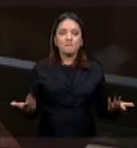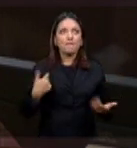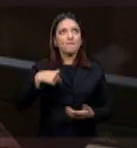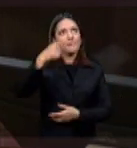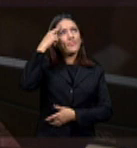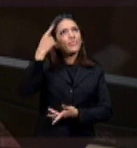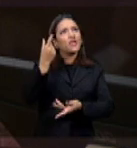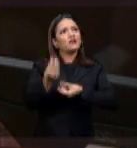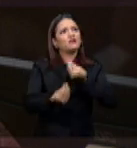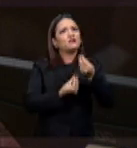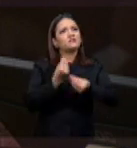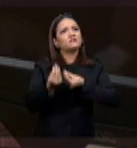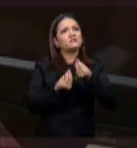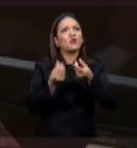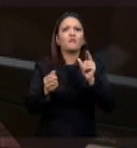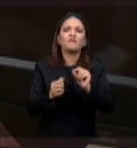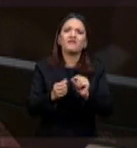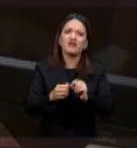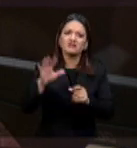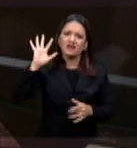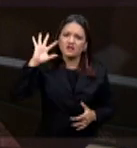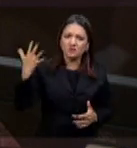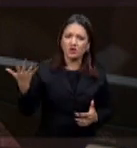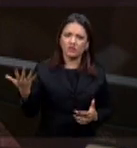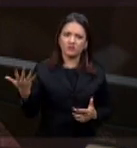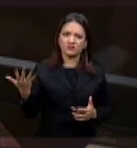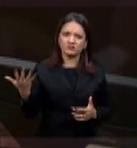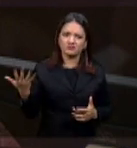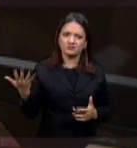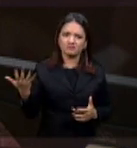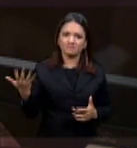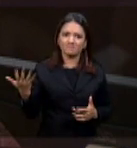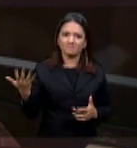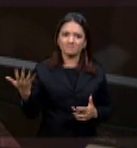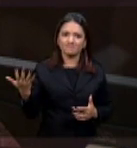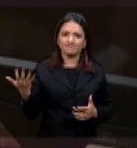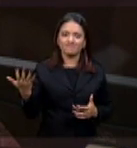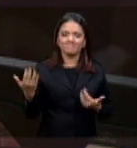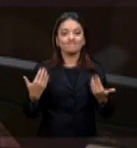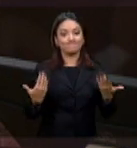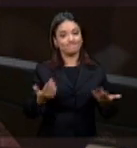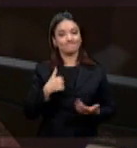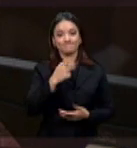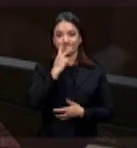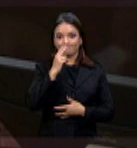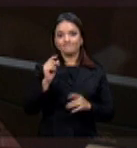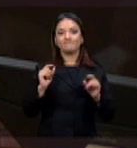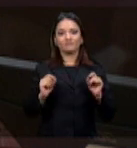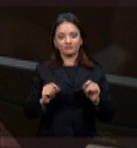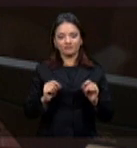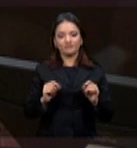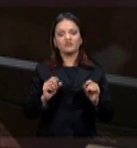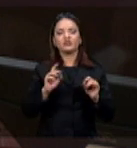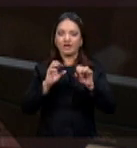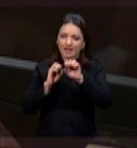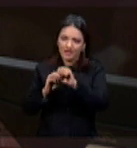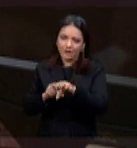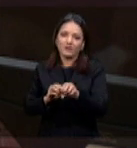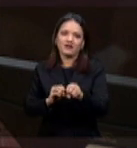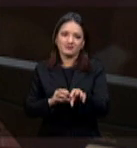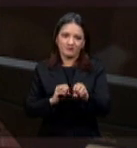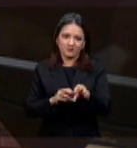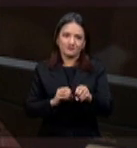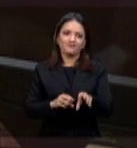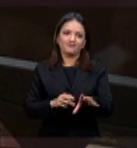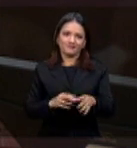pode resolver isso. Eu acho que não tem outra saída a não ser pela educação. E